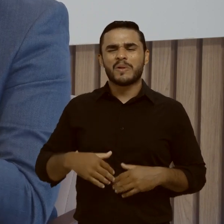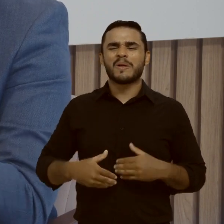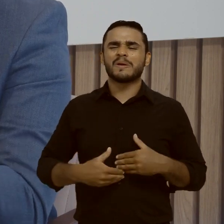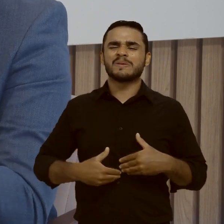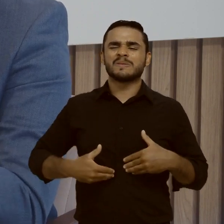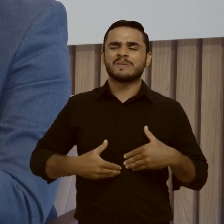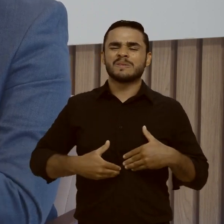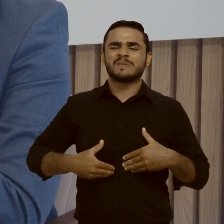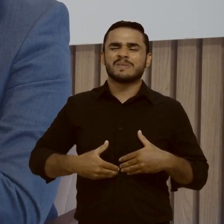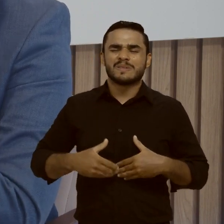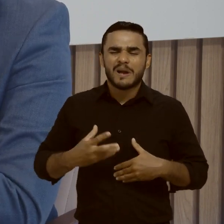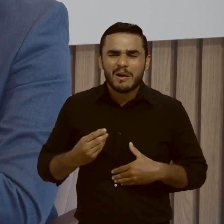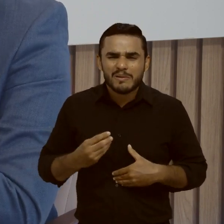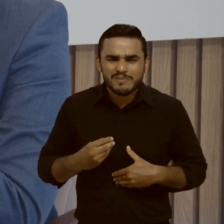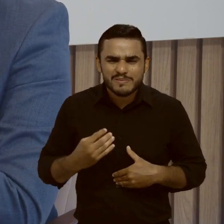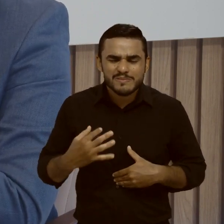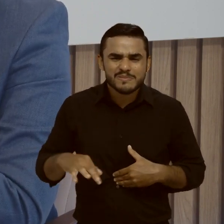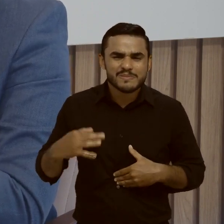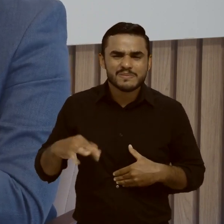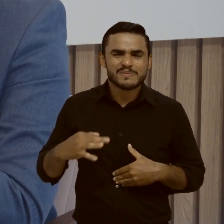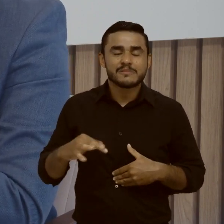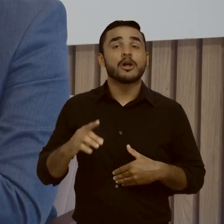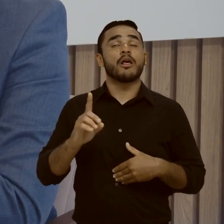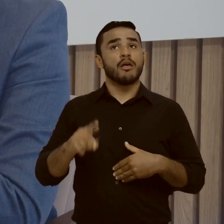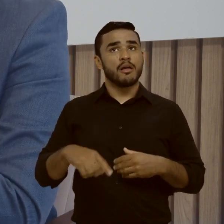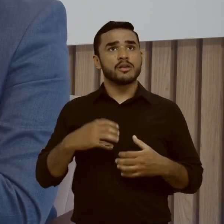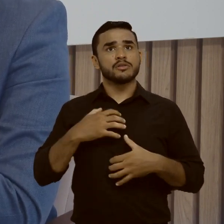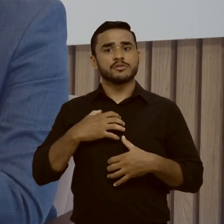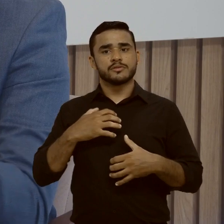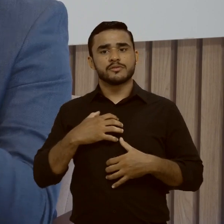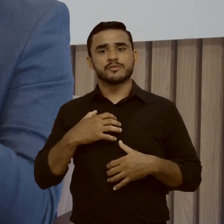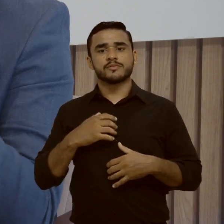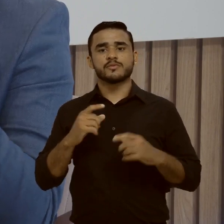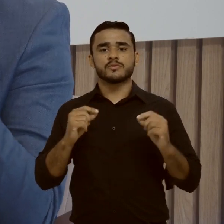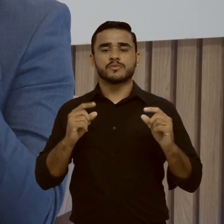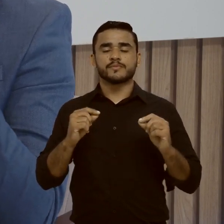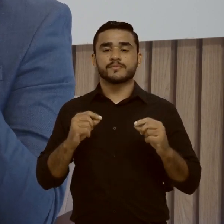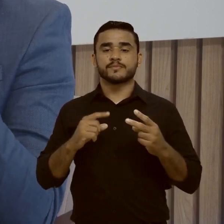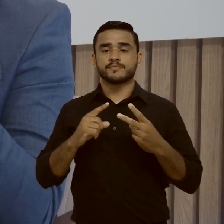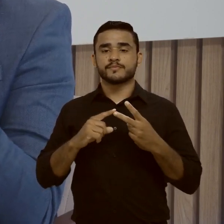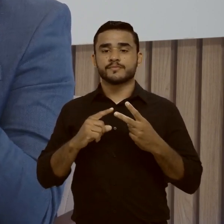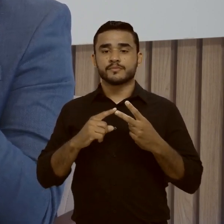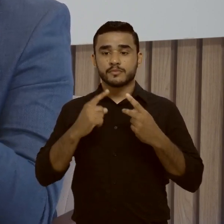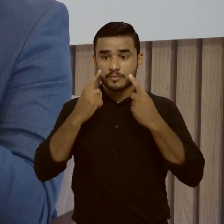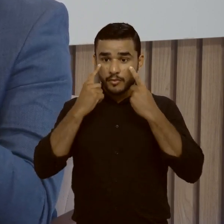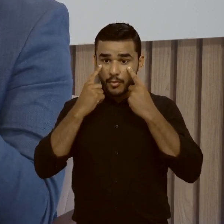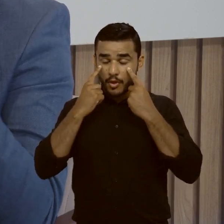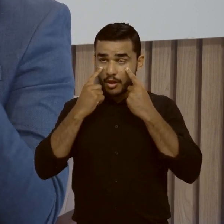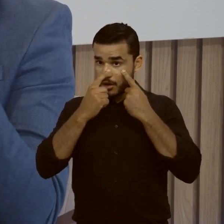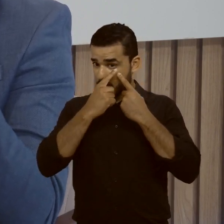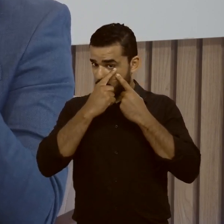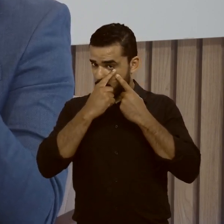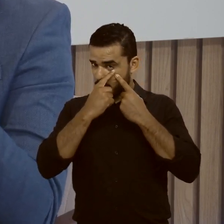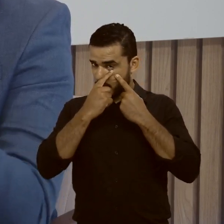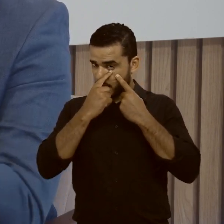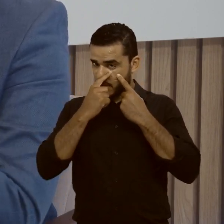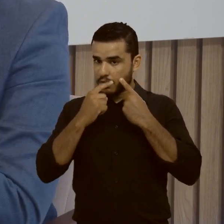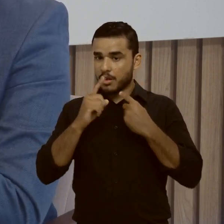estômago, a perda ponderal e o surgimento de amarelidão nos olhos, na